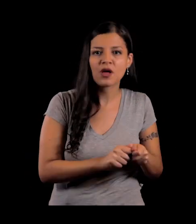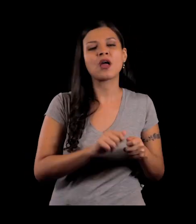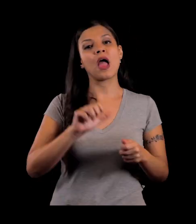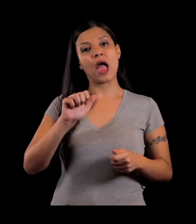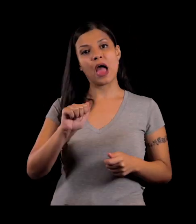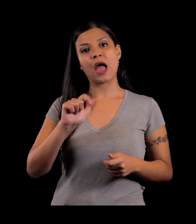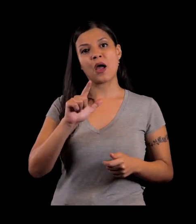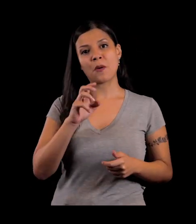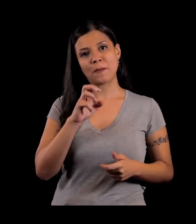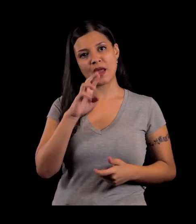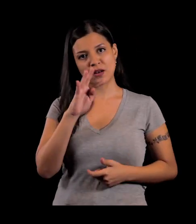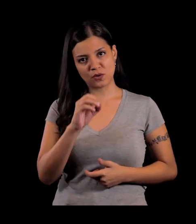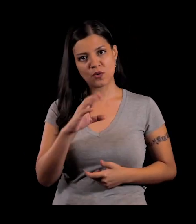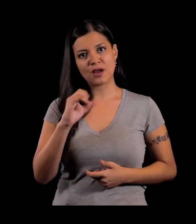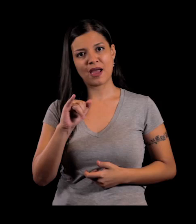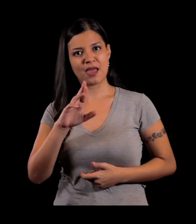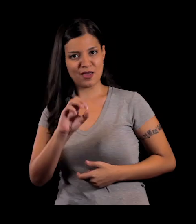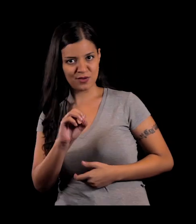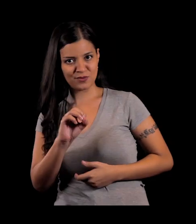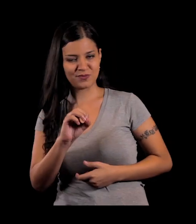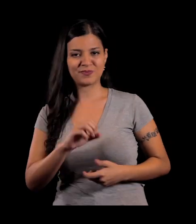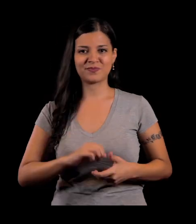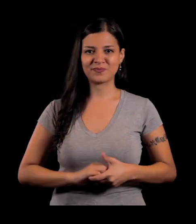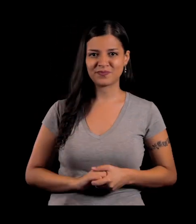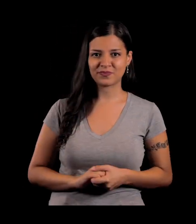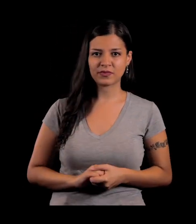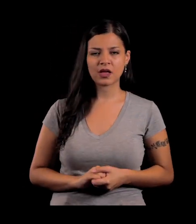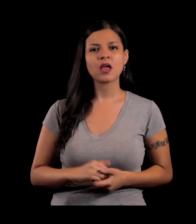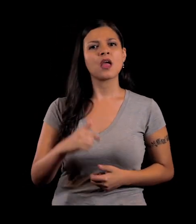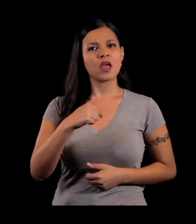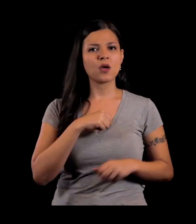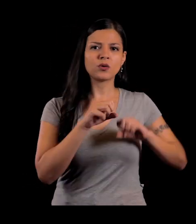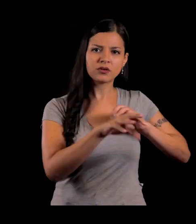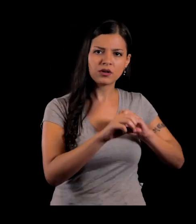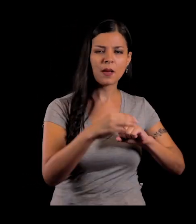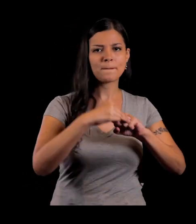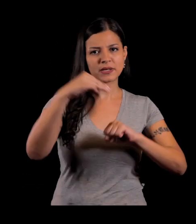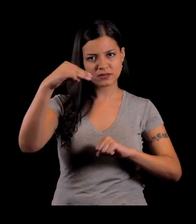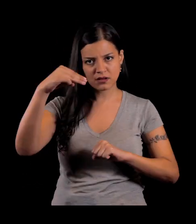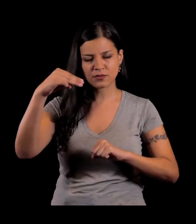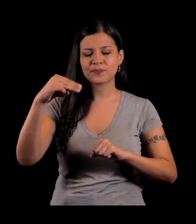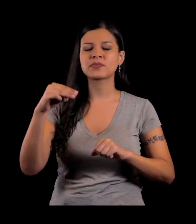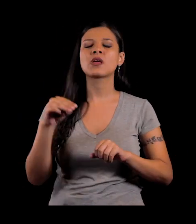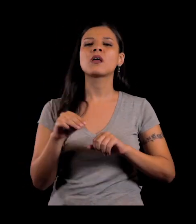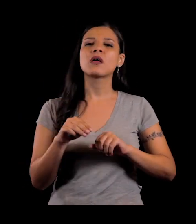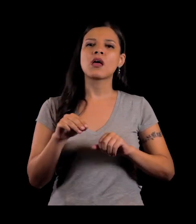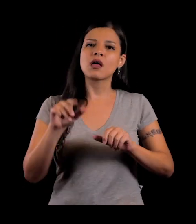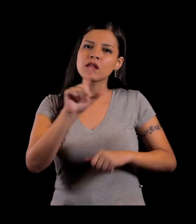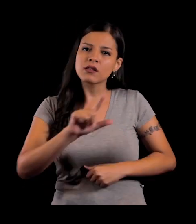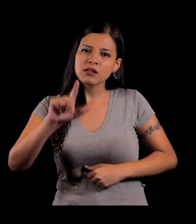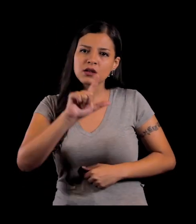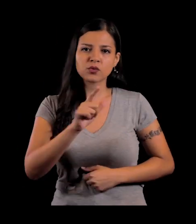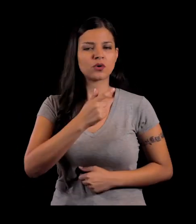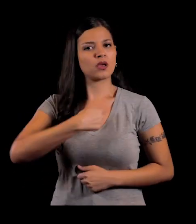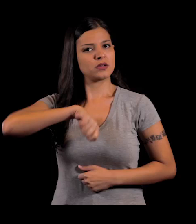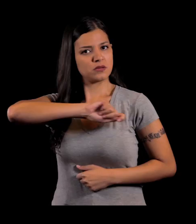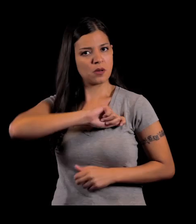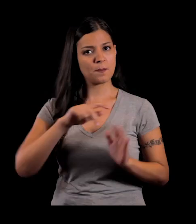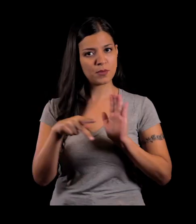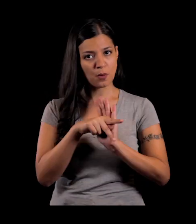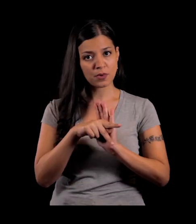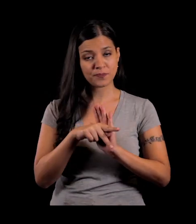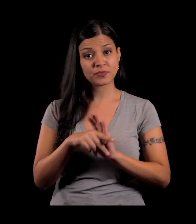Eu fiz licenciatura e mestrado na literatura espanhola e, antes de 2003, a